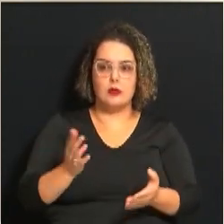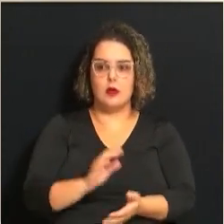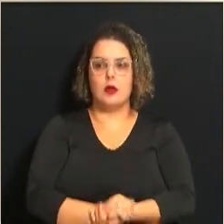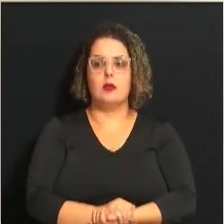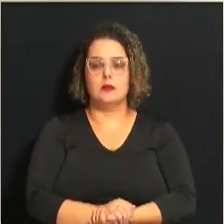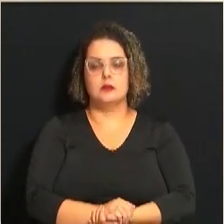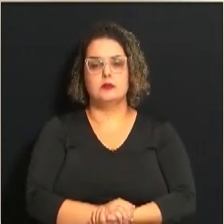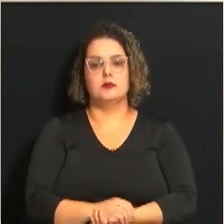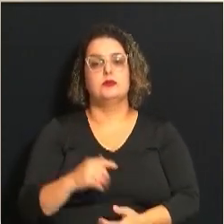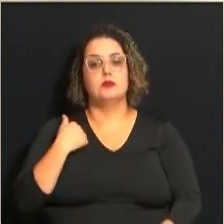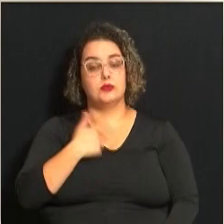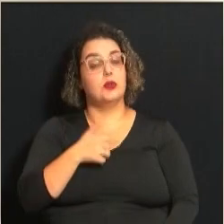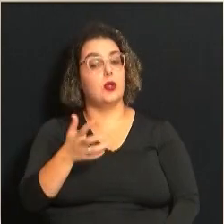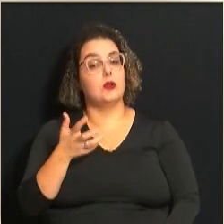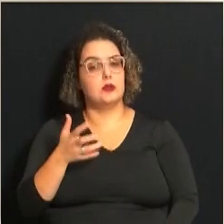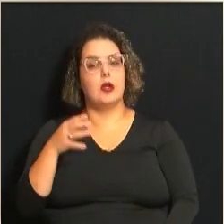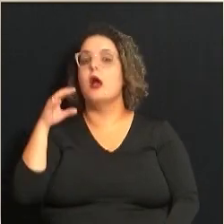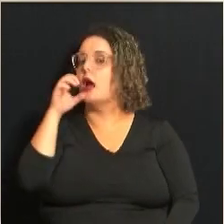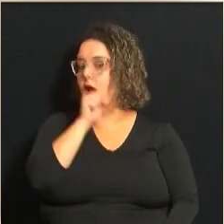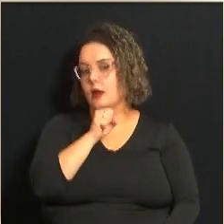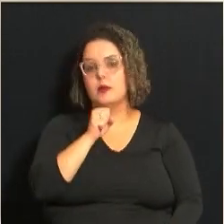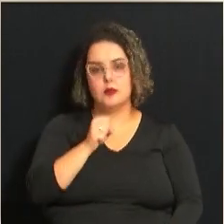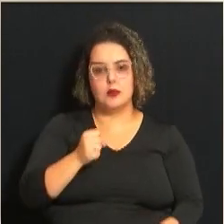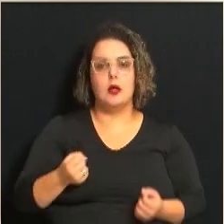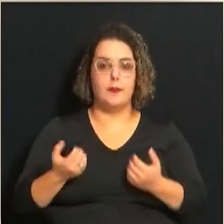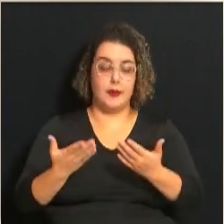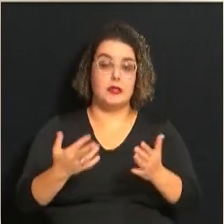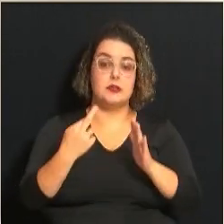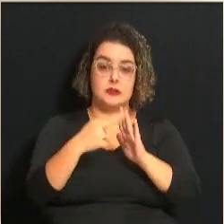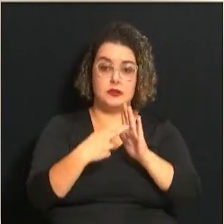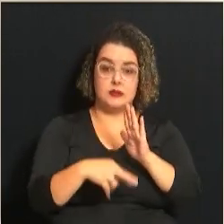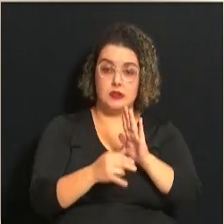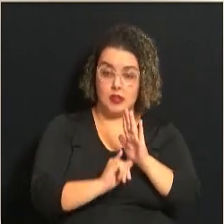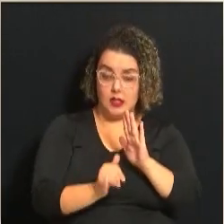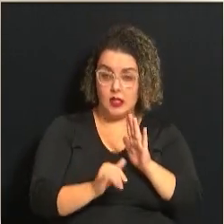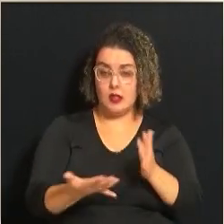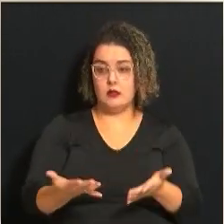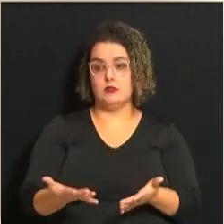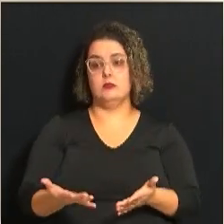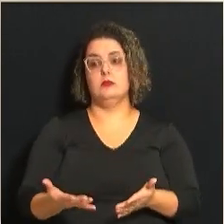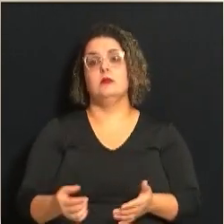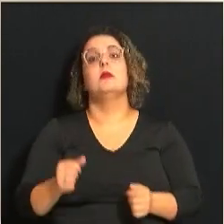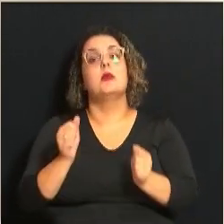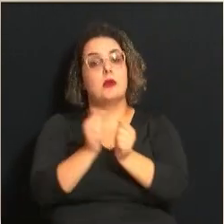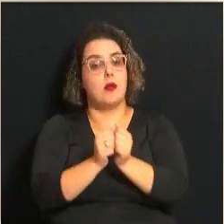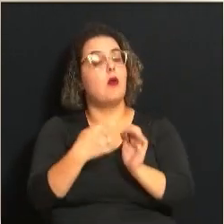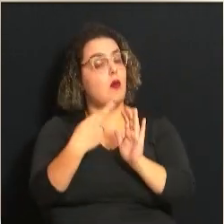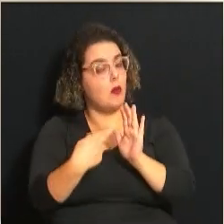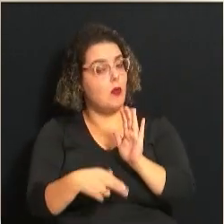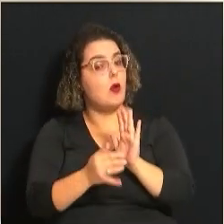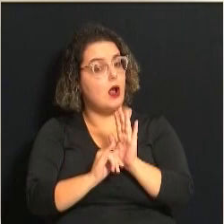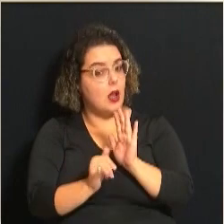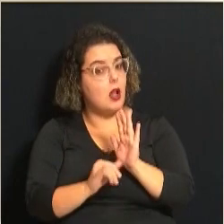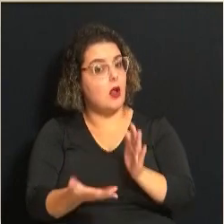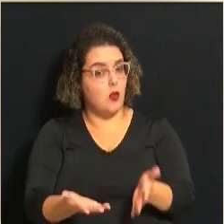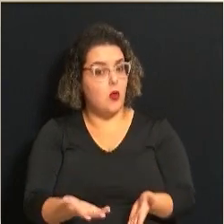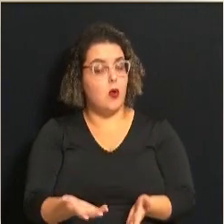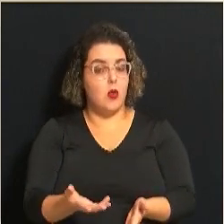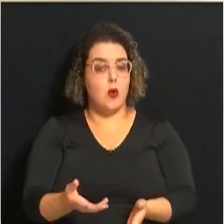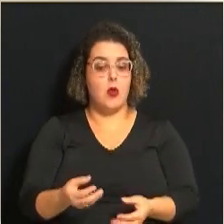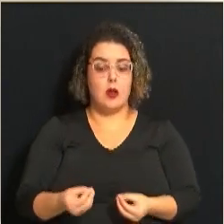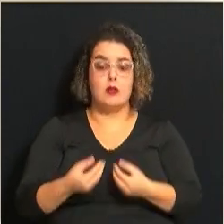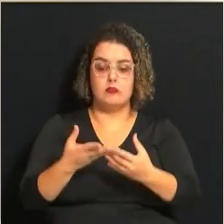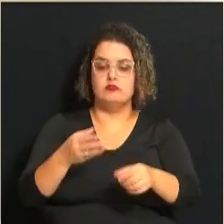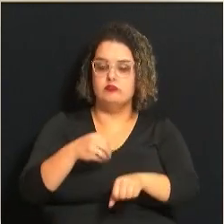gente pretende logo apresentar um relatório e com esse relatório, trazer